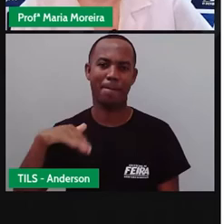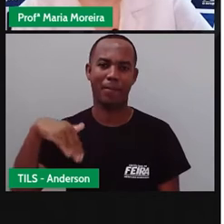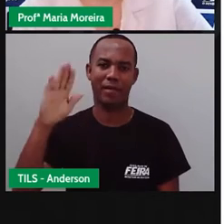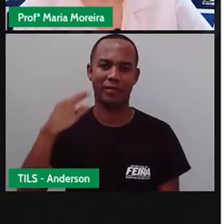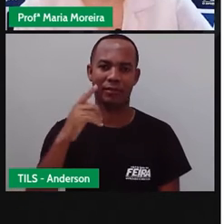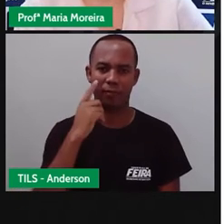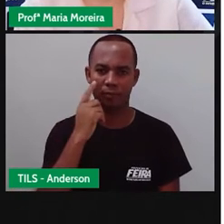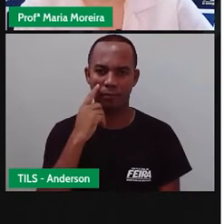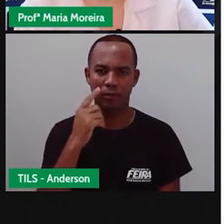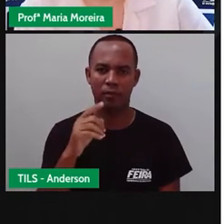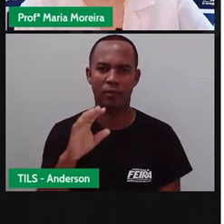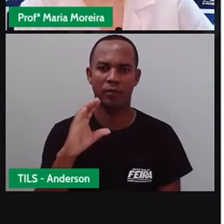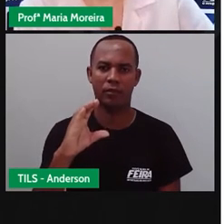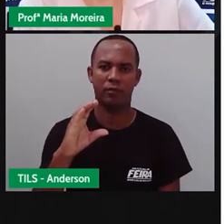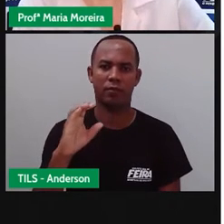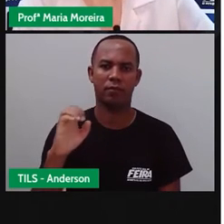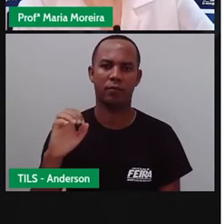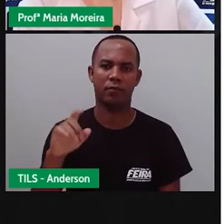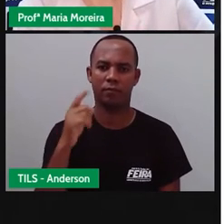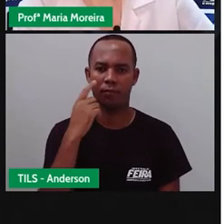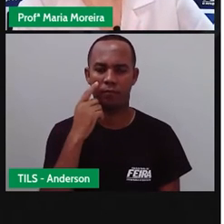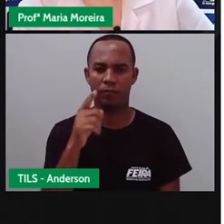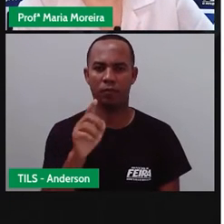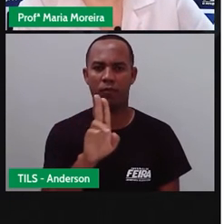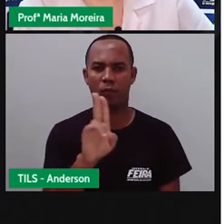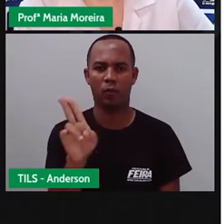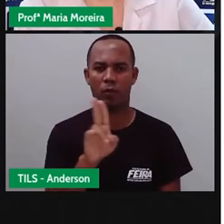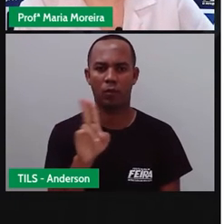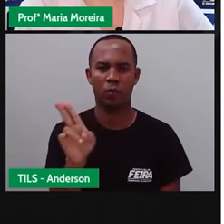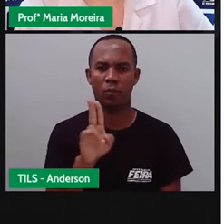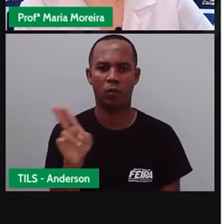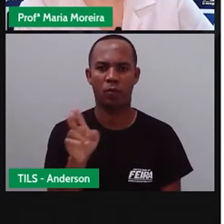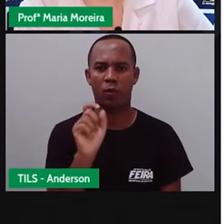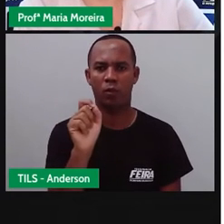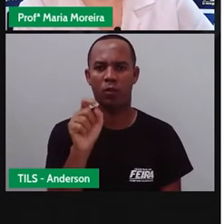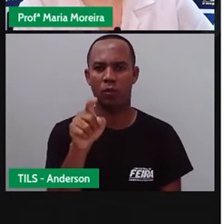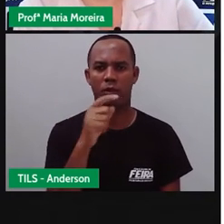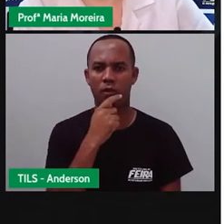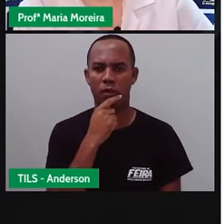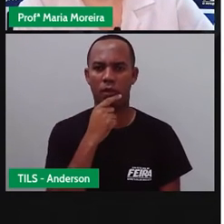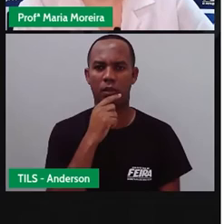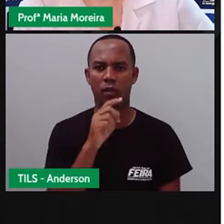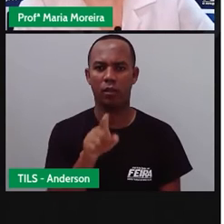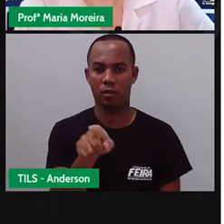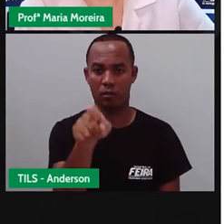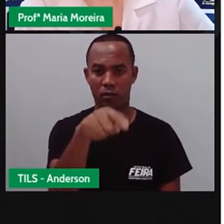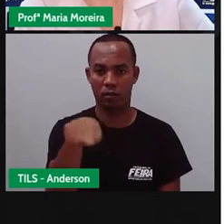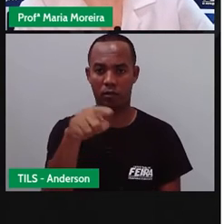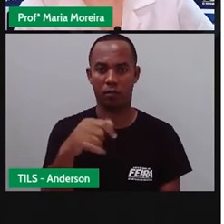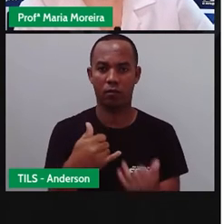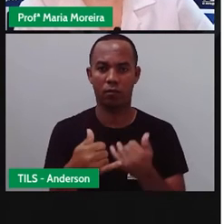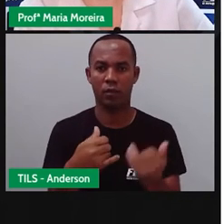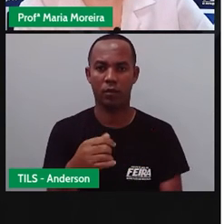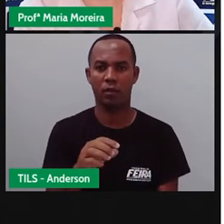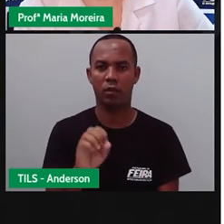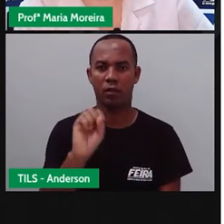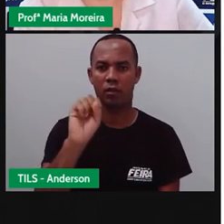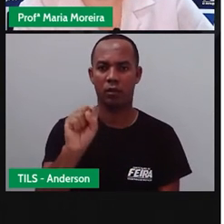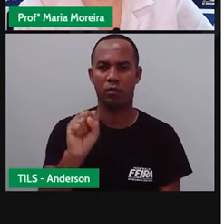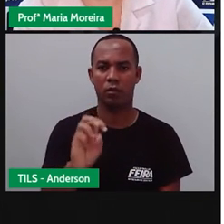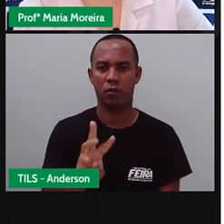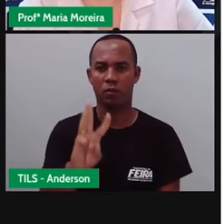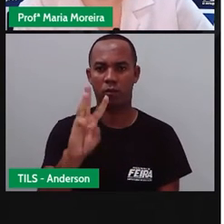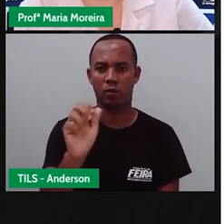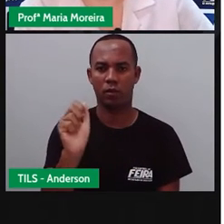né é o nome do Tabuleiro era sua fã e é e os quadrados